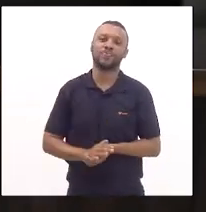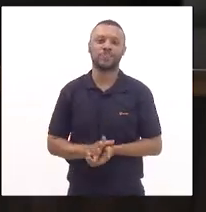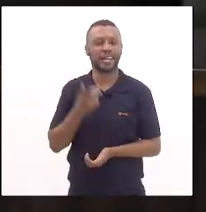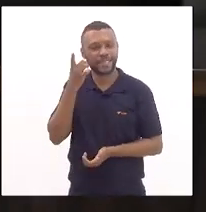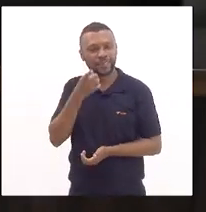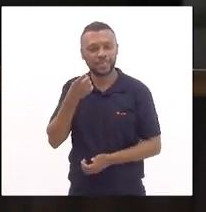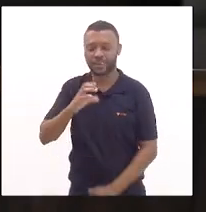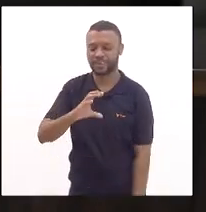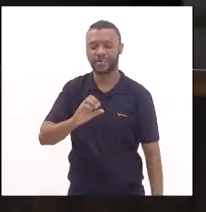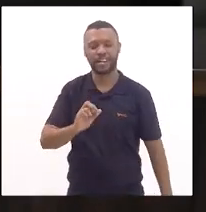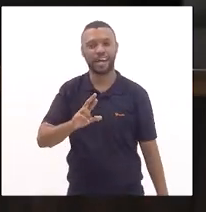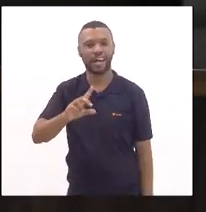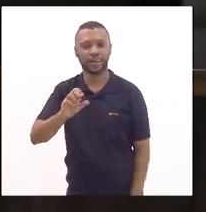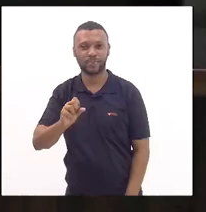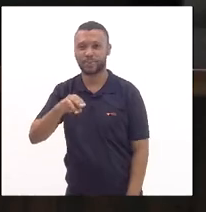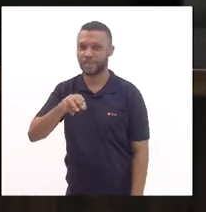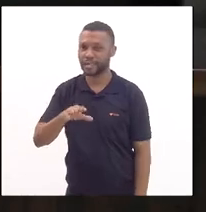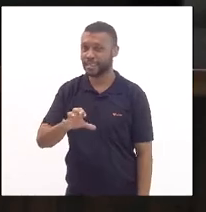Carlos Macedo.